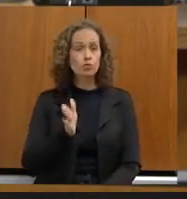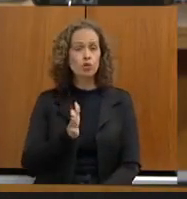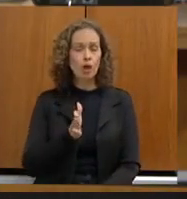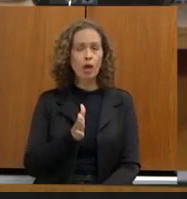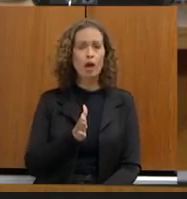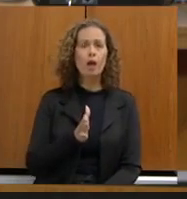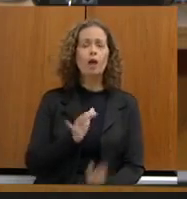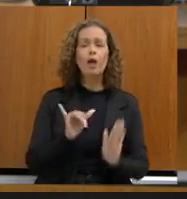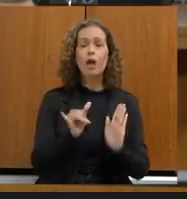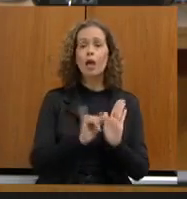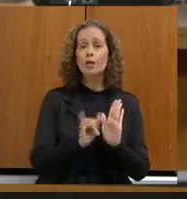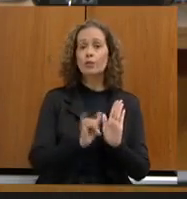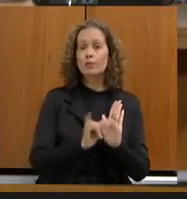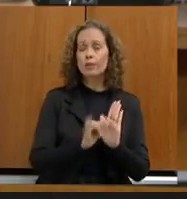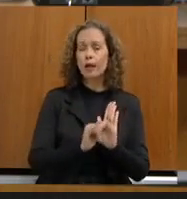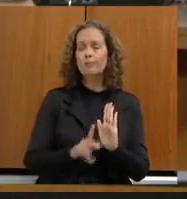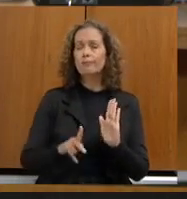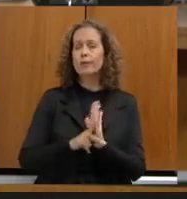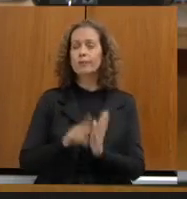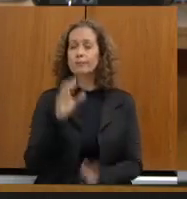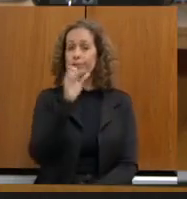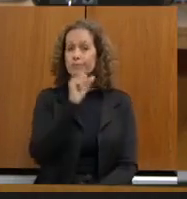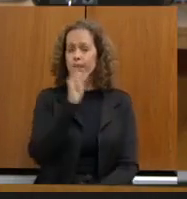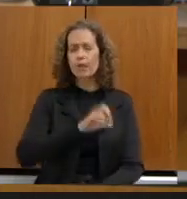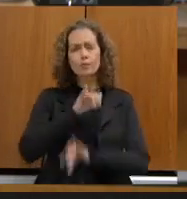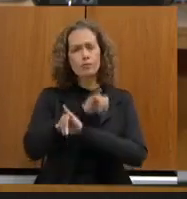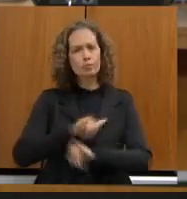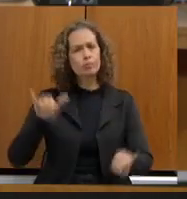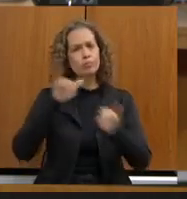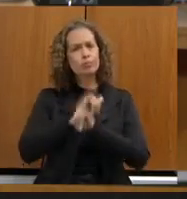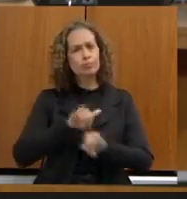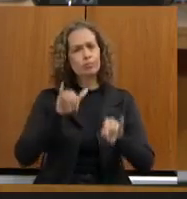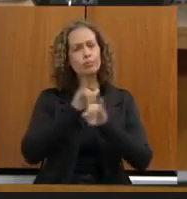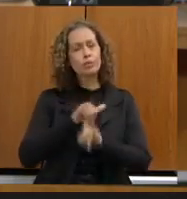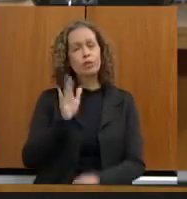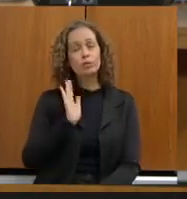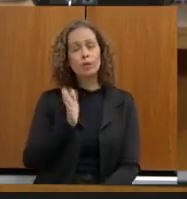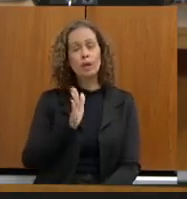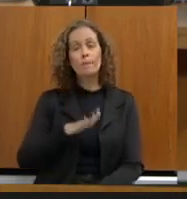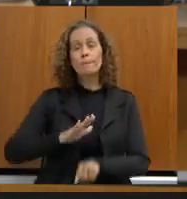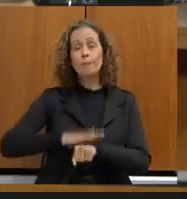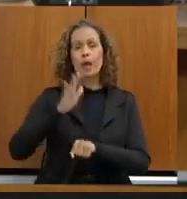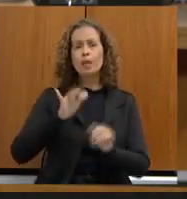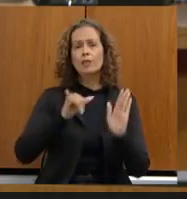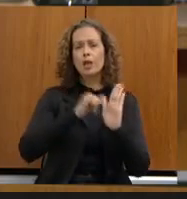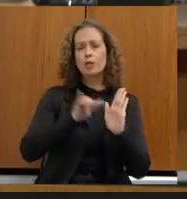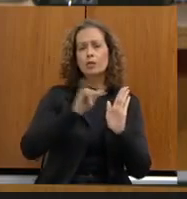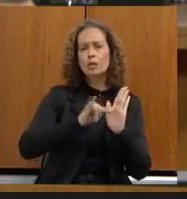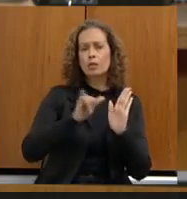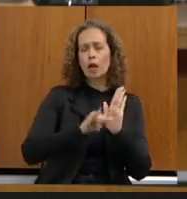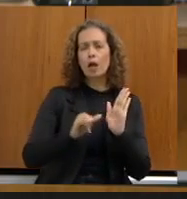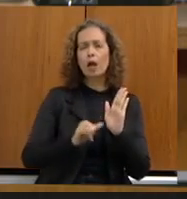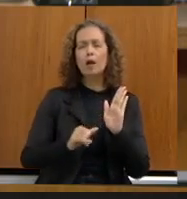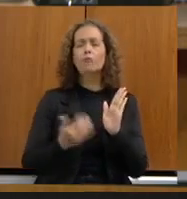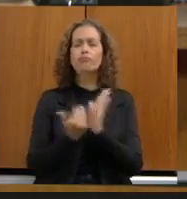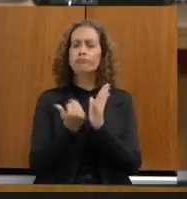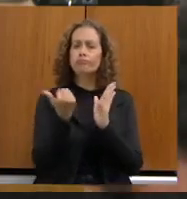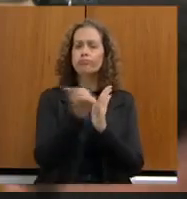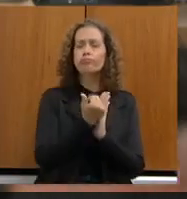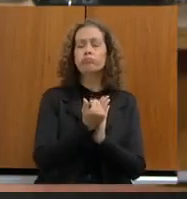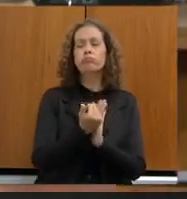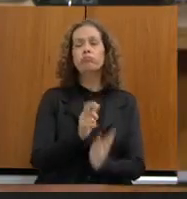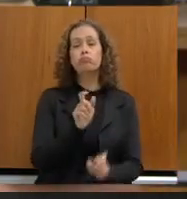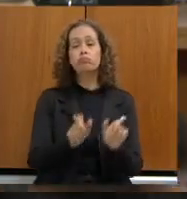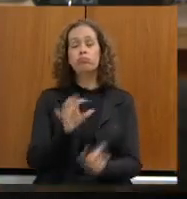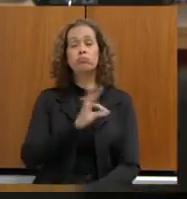tão desde sábado já houve a publicação de mais editais de promoção para polícia